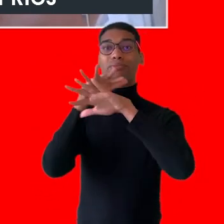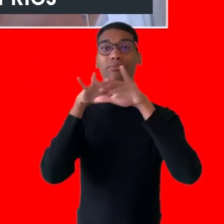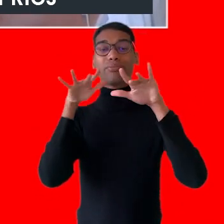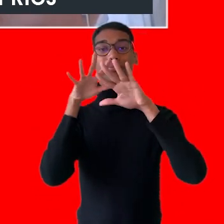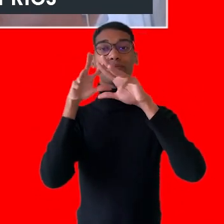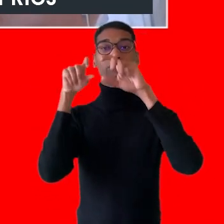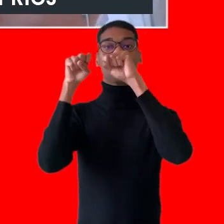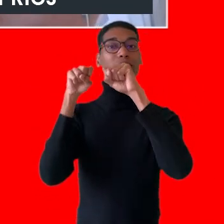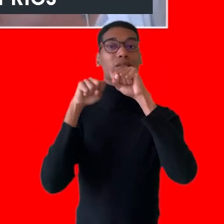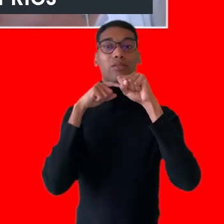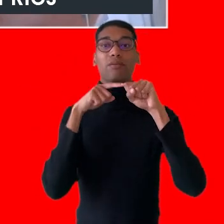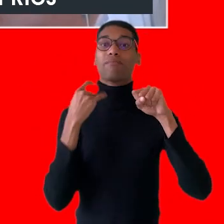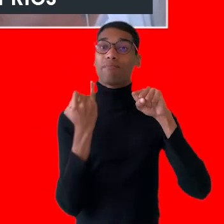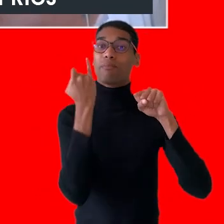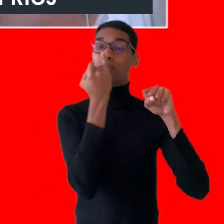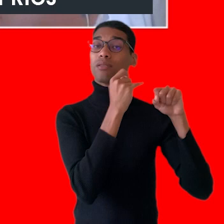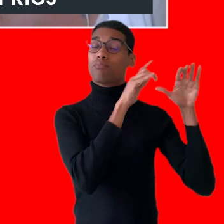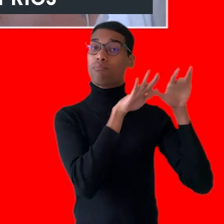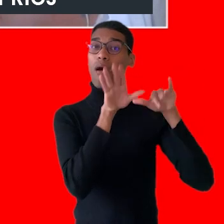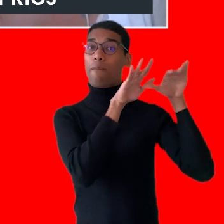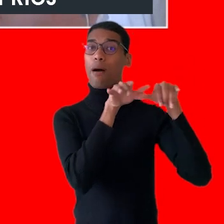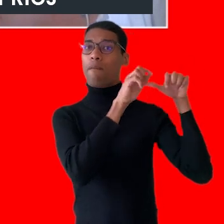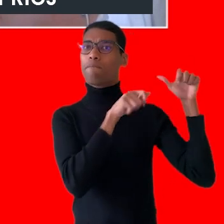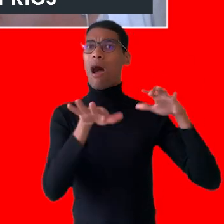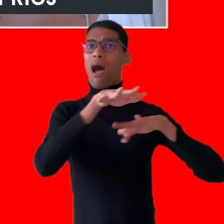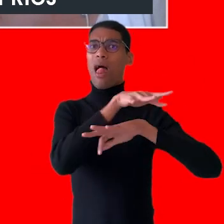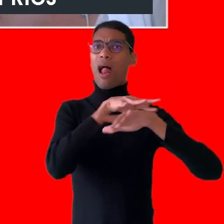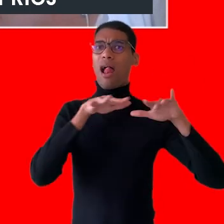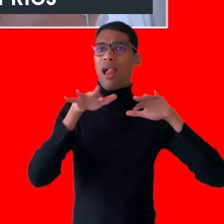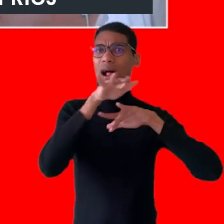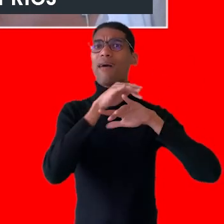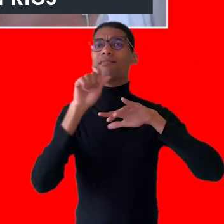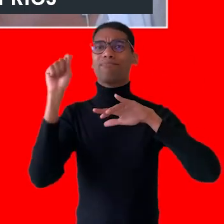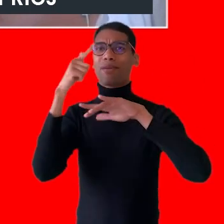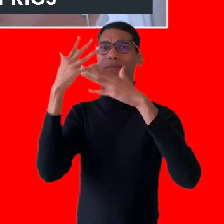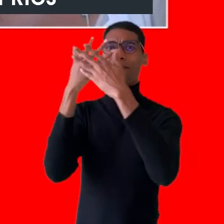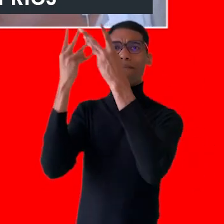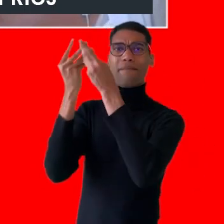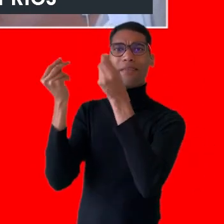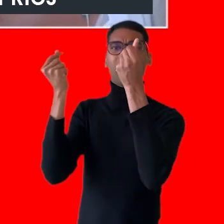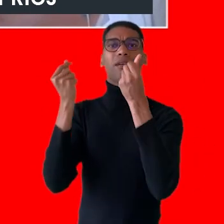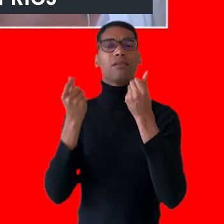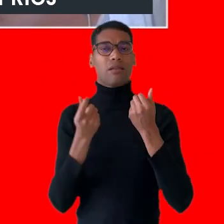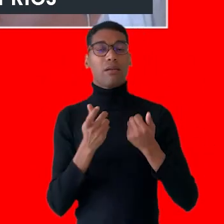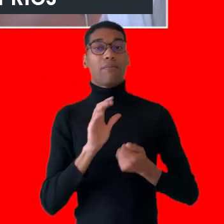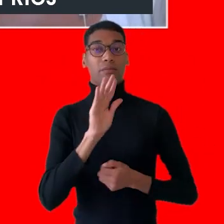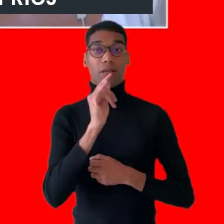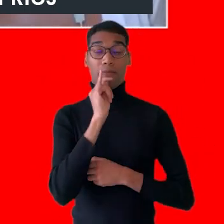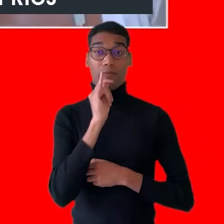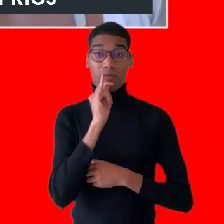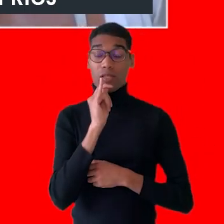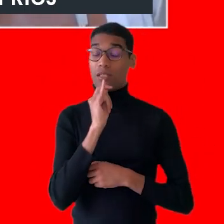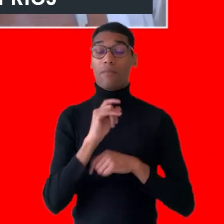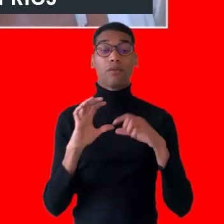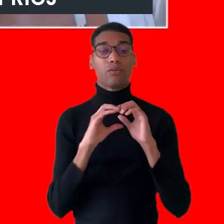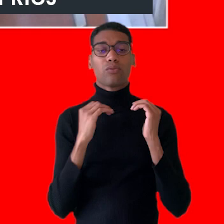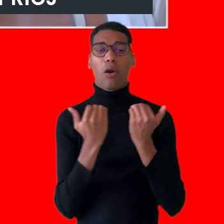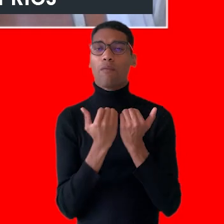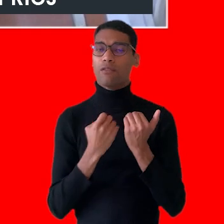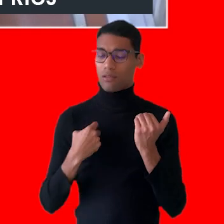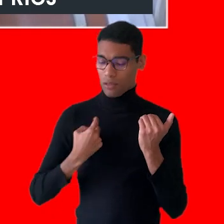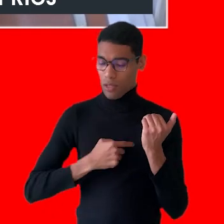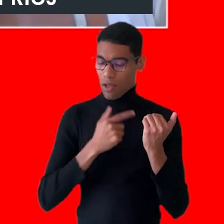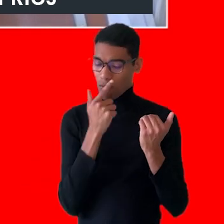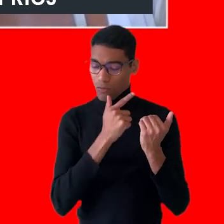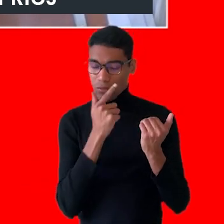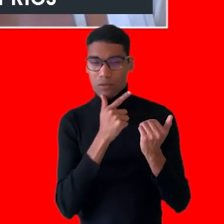tempo todo reclama, a gente busca, né, soluções. A solução, por exemplo, que a gente encontrou na comunidade foi a gente mesmo implantar